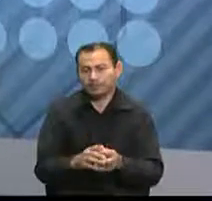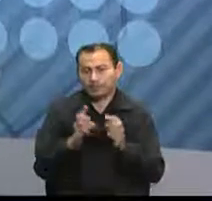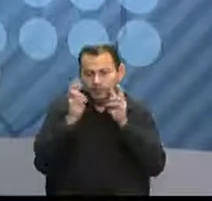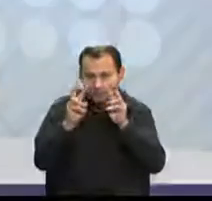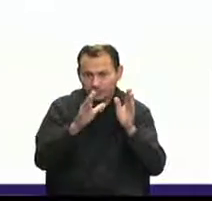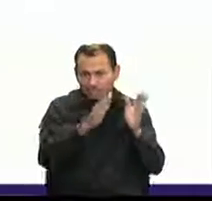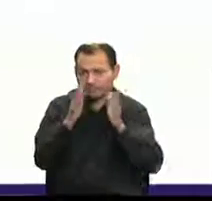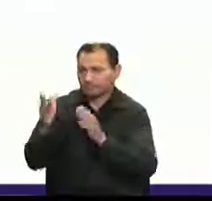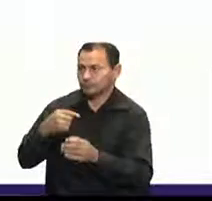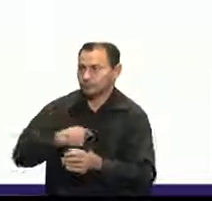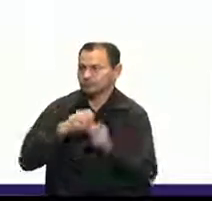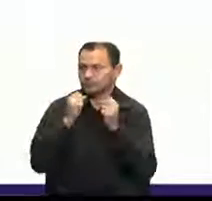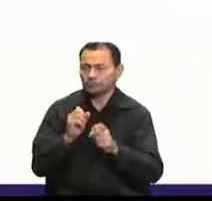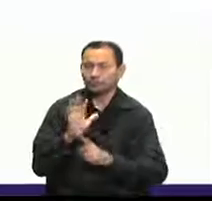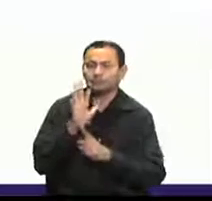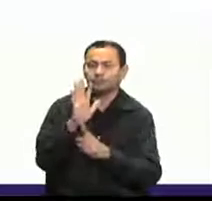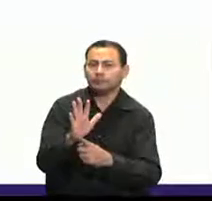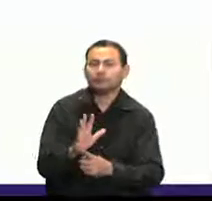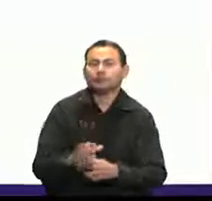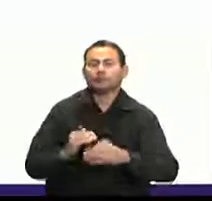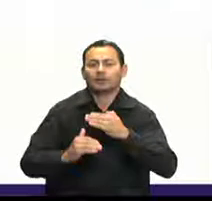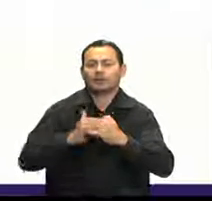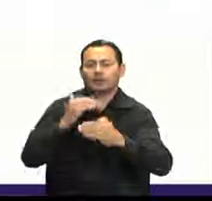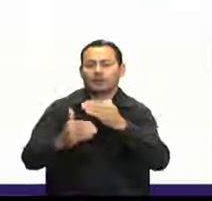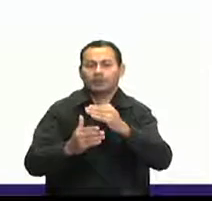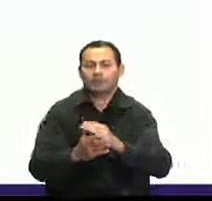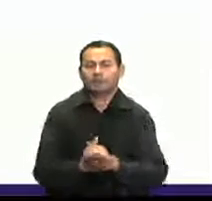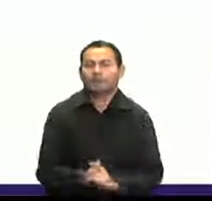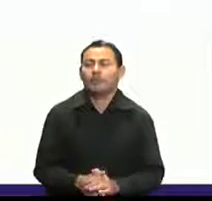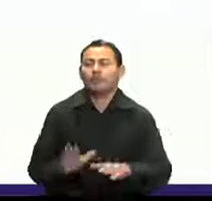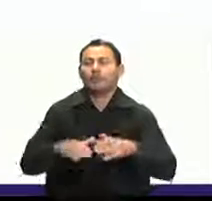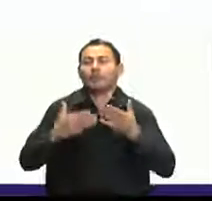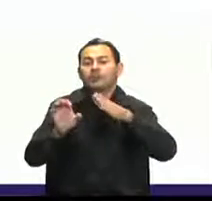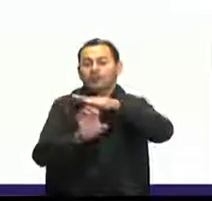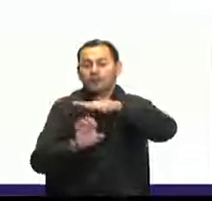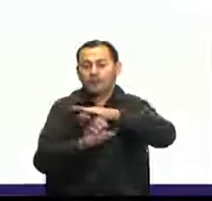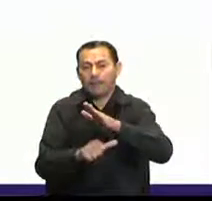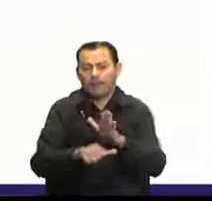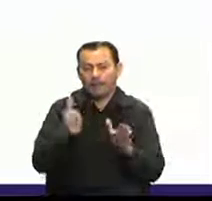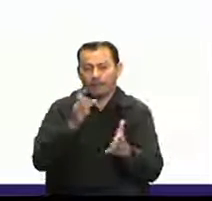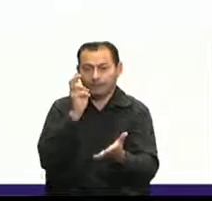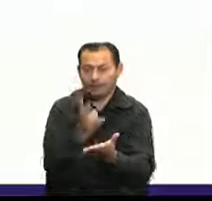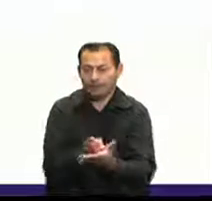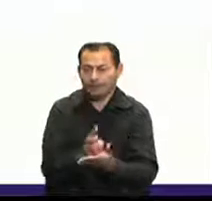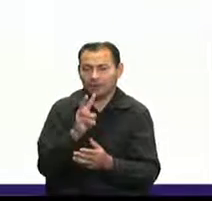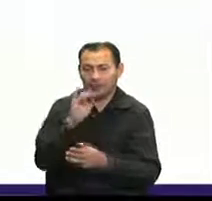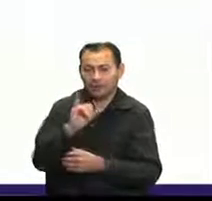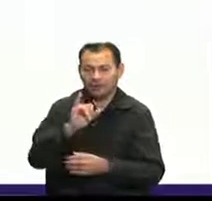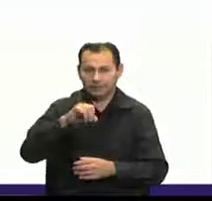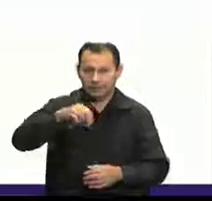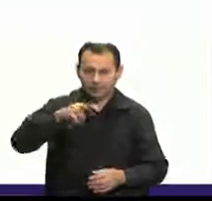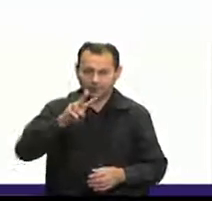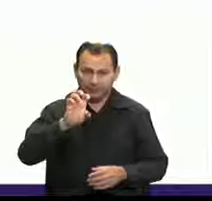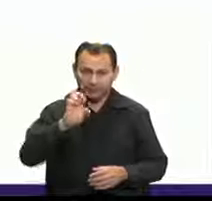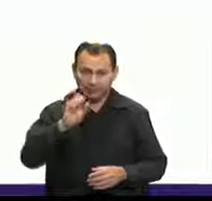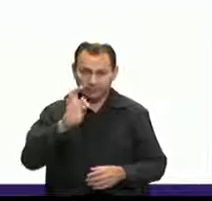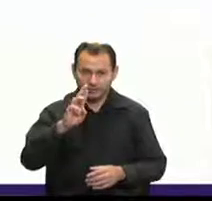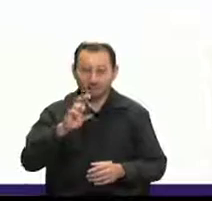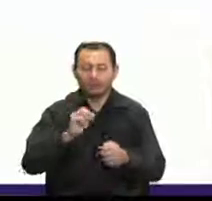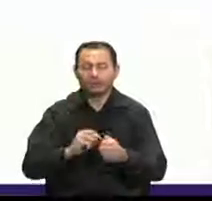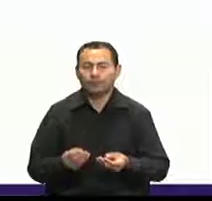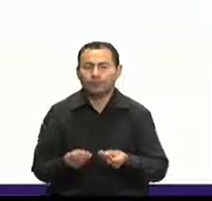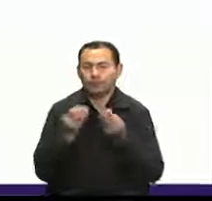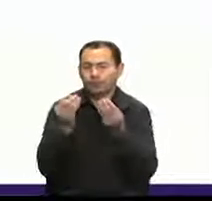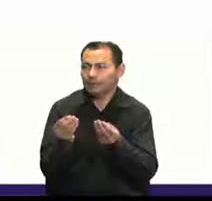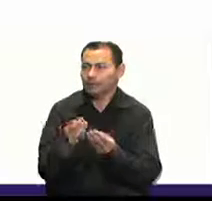vamos ao quadro para que eu possa apresentar esse processo quando uma empresa pela primeira vez ela vai investir ela vai fazer uma